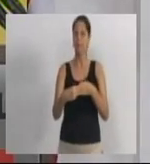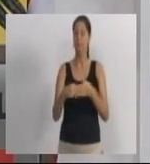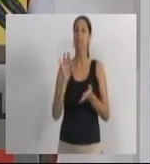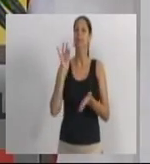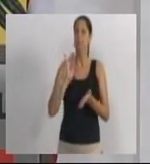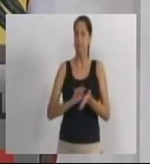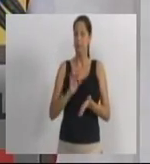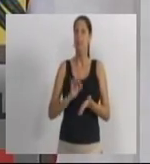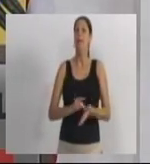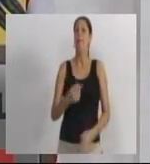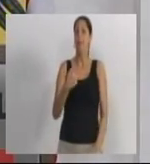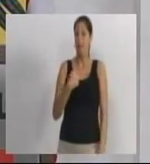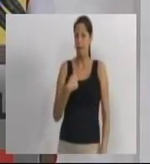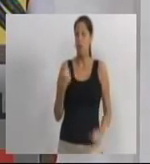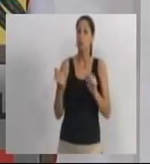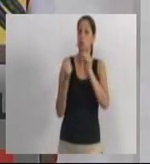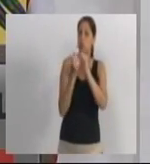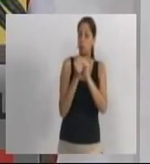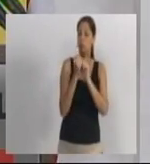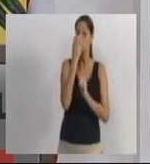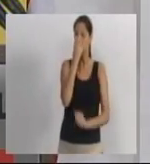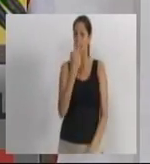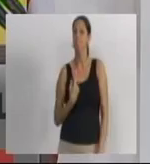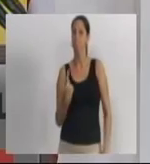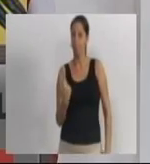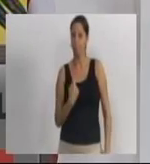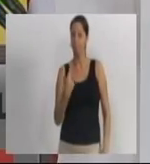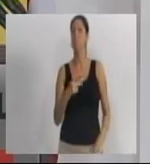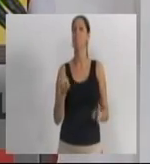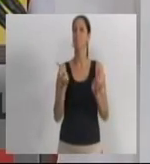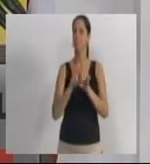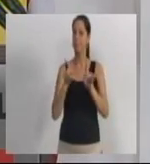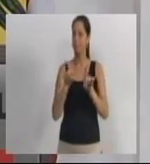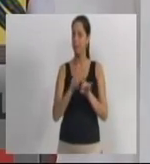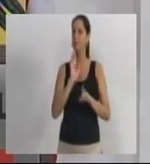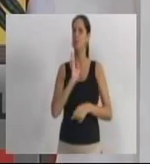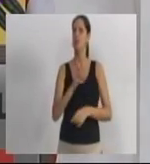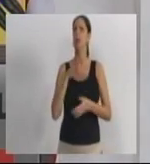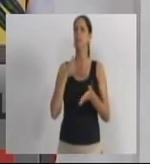bastante coisas, bastante dificuldades também, mas